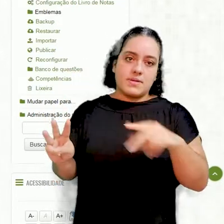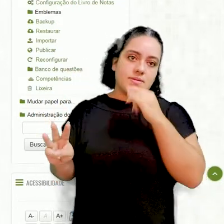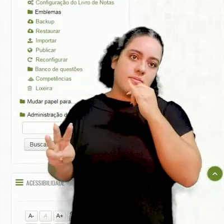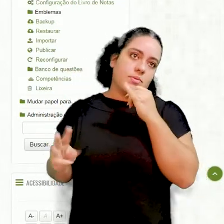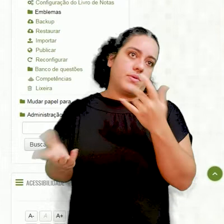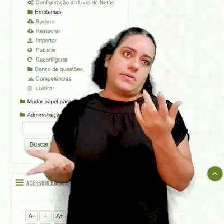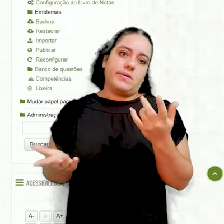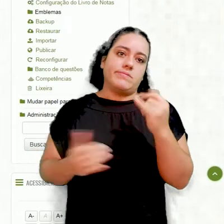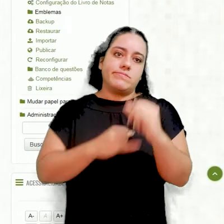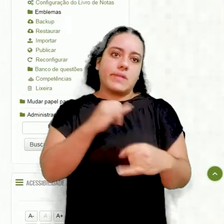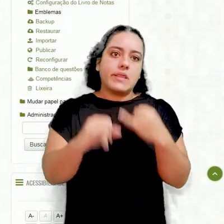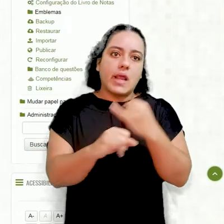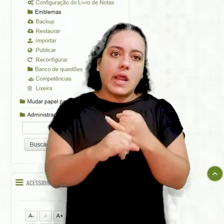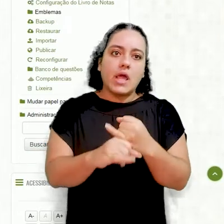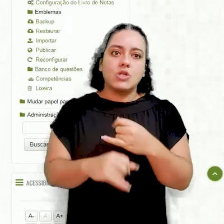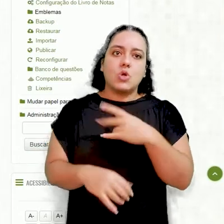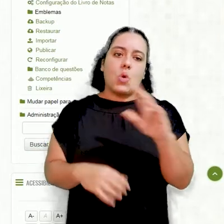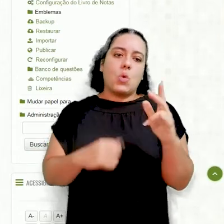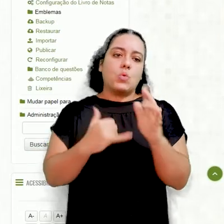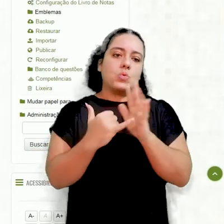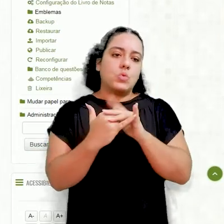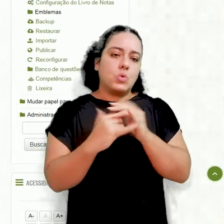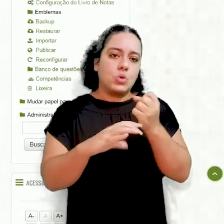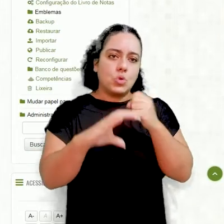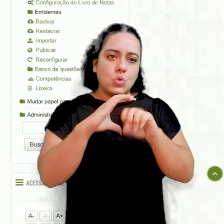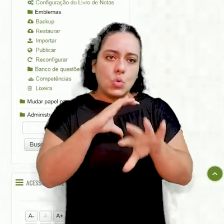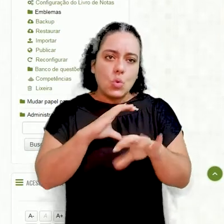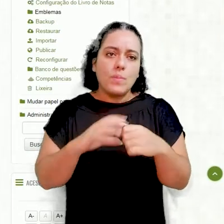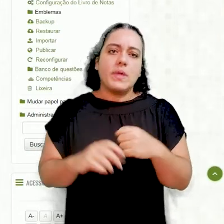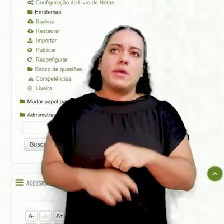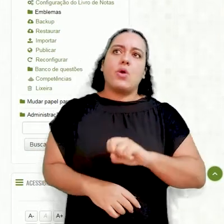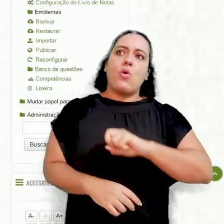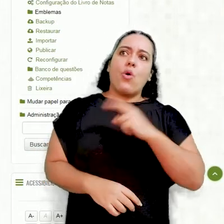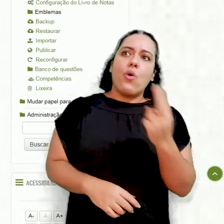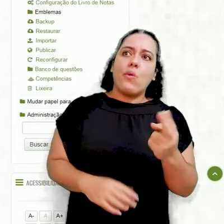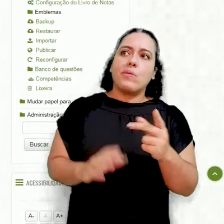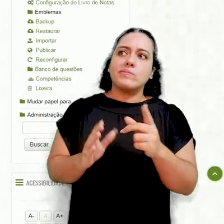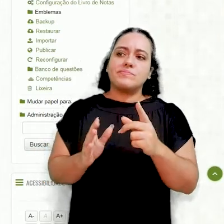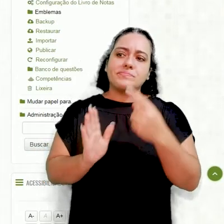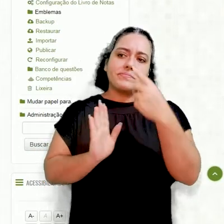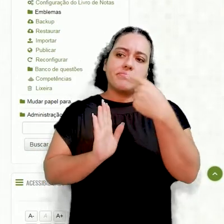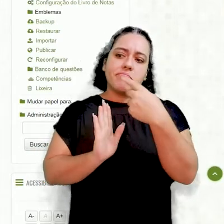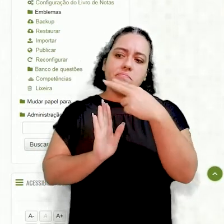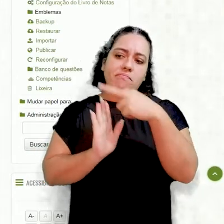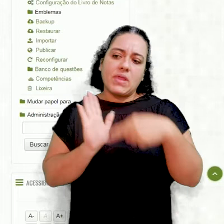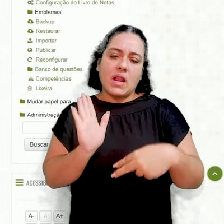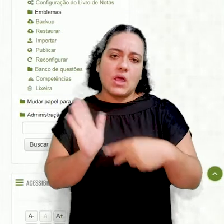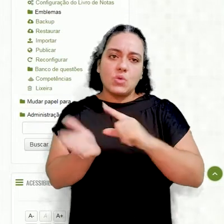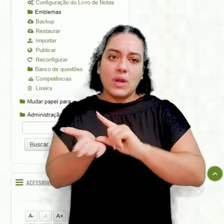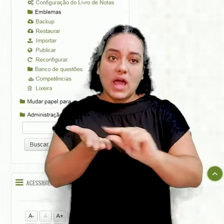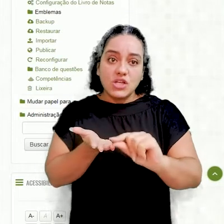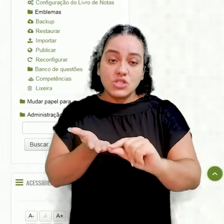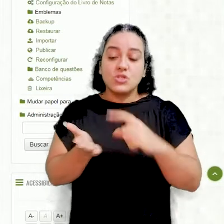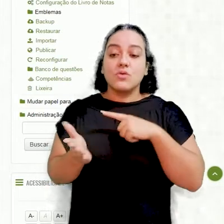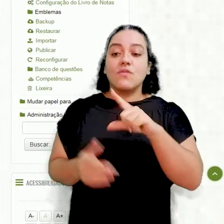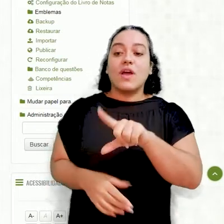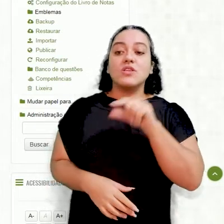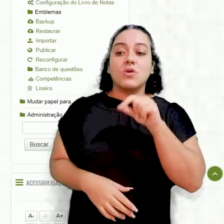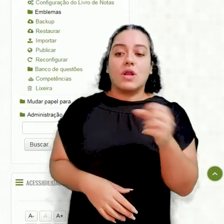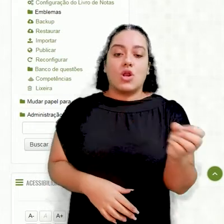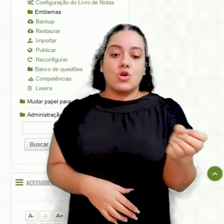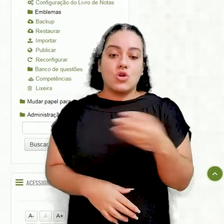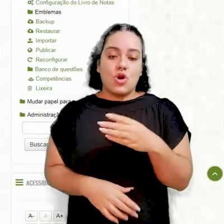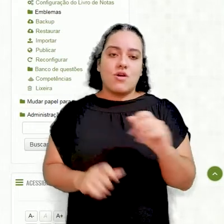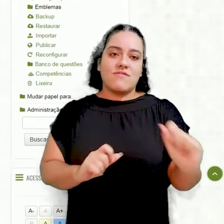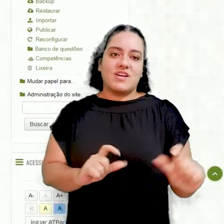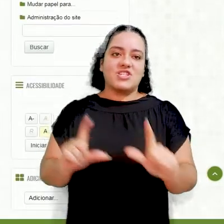por exemplo, ele mandá-lo para o YouTube, ou você quer mandá-lo para ler um artigo em algum lugar, possivelmente, você vai escolher nova